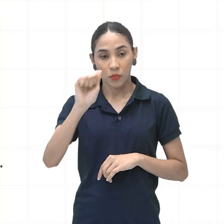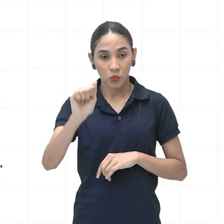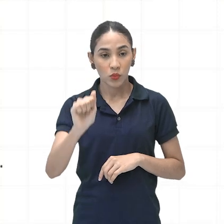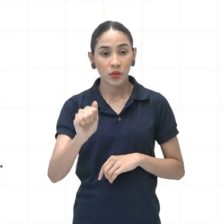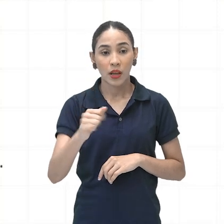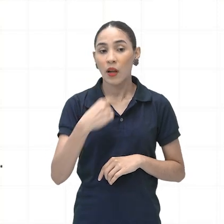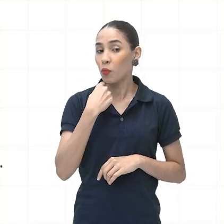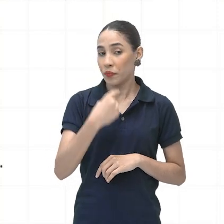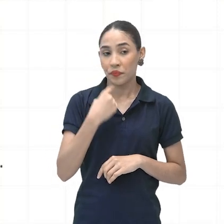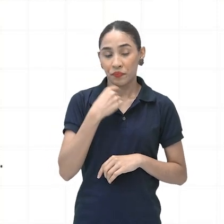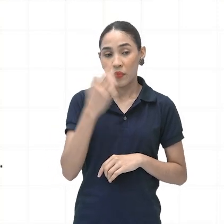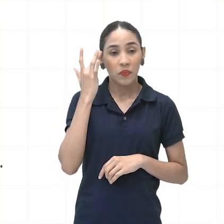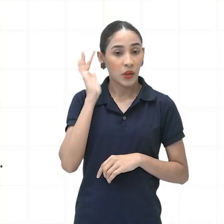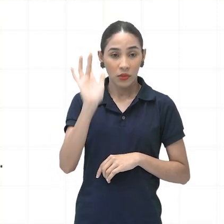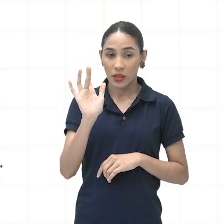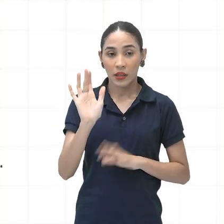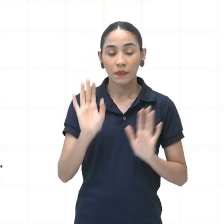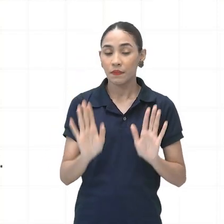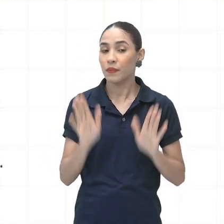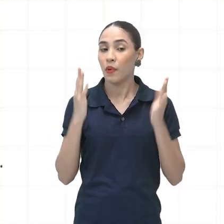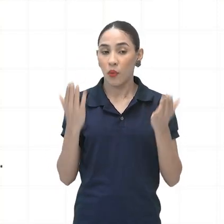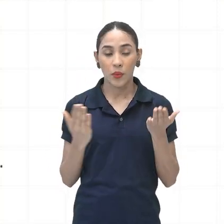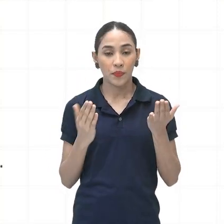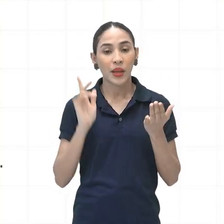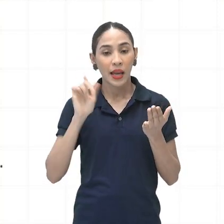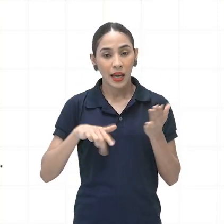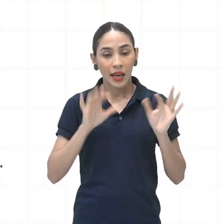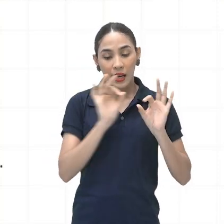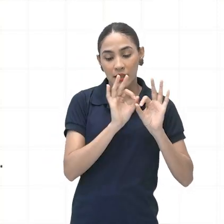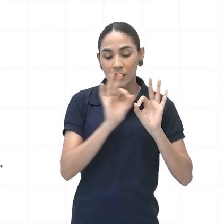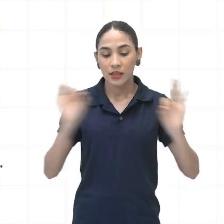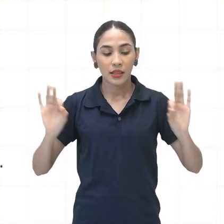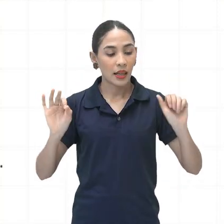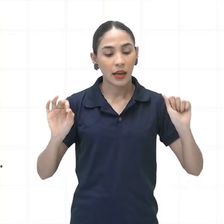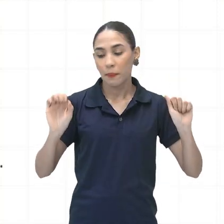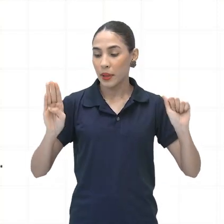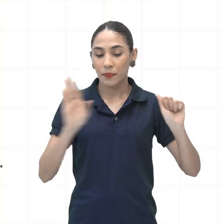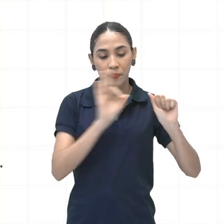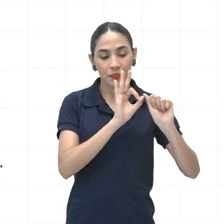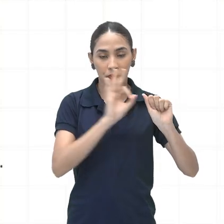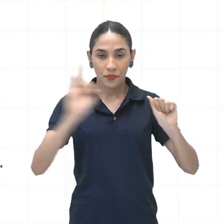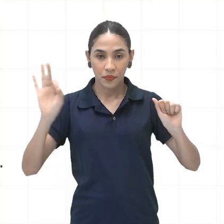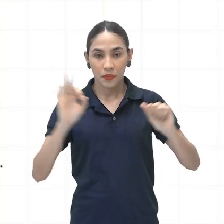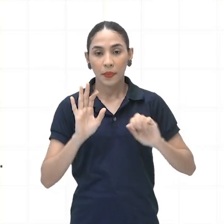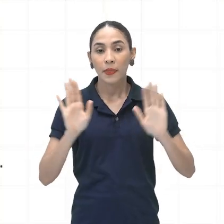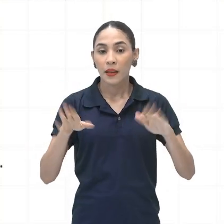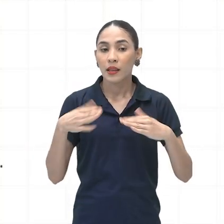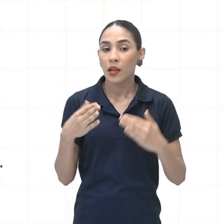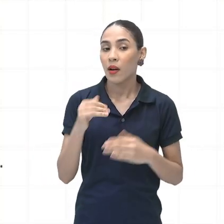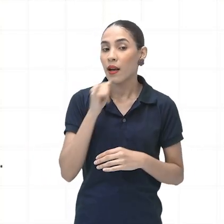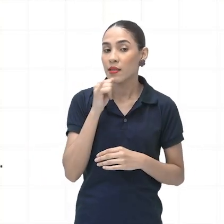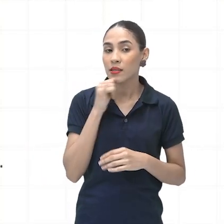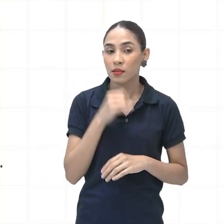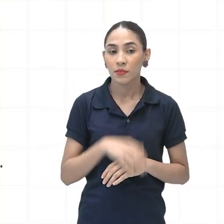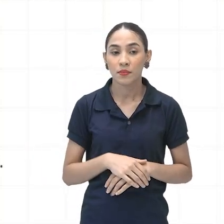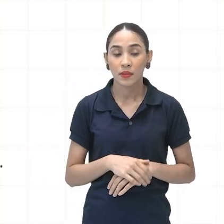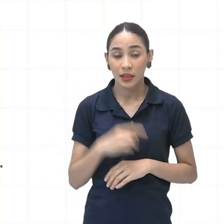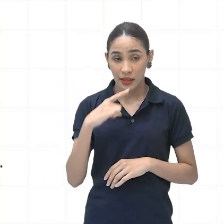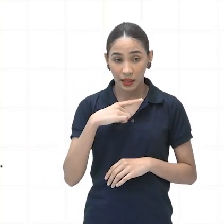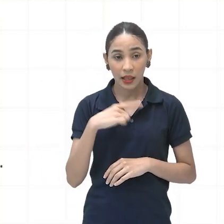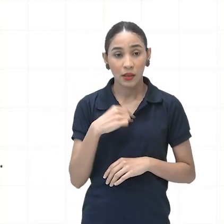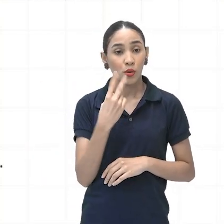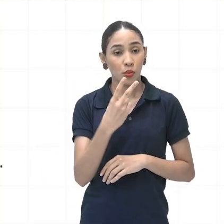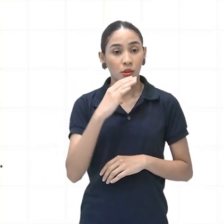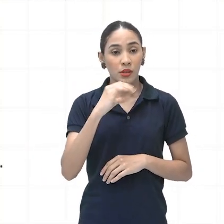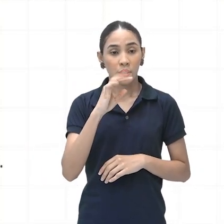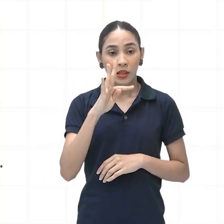eu não sei, né? Eu não sei qual é justamente a distância do ponto A até o ponto B. Então, olha só, vejam que eu tenho aí dois catetos